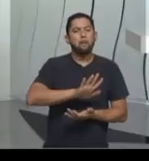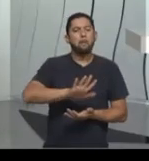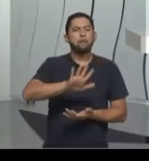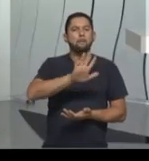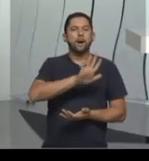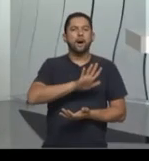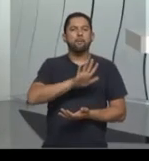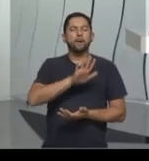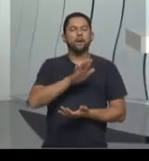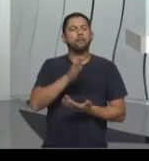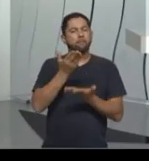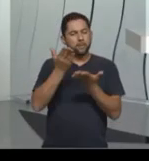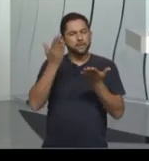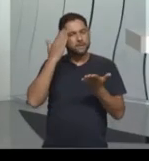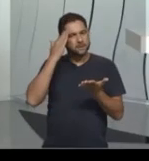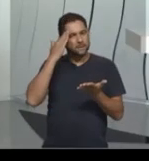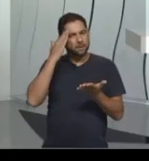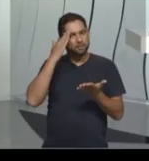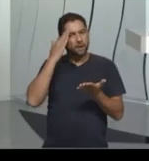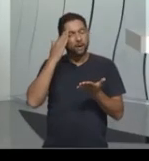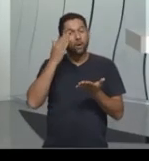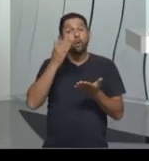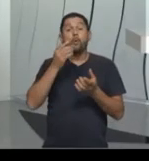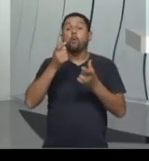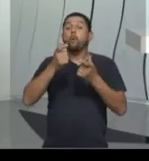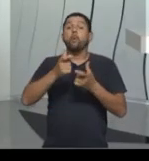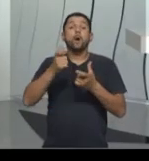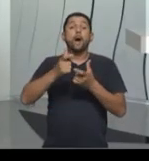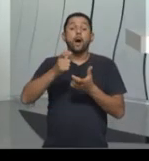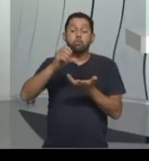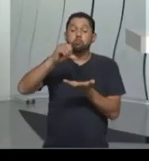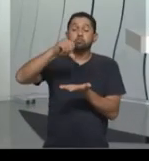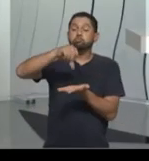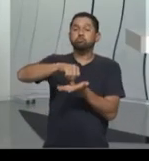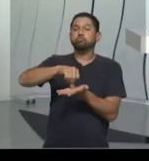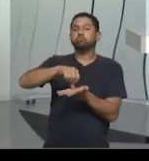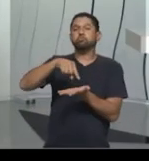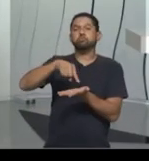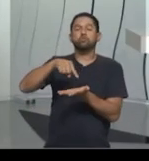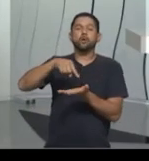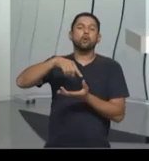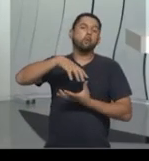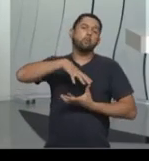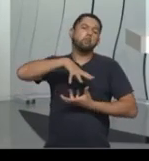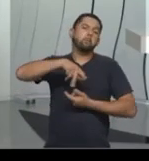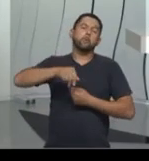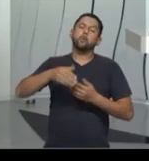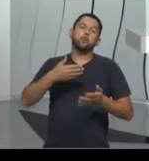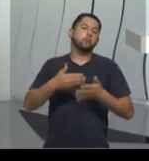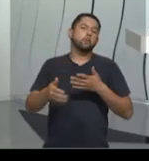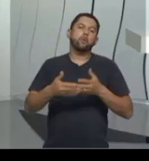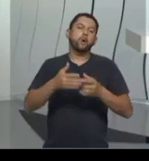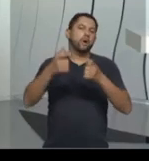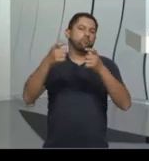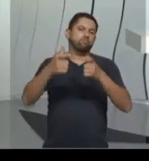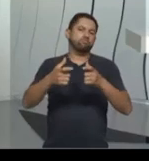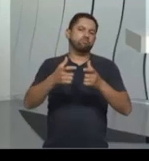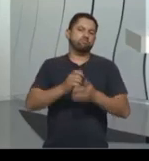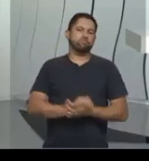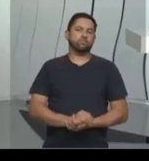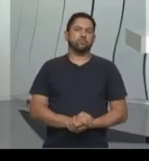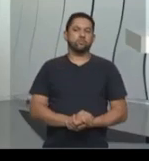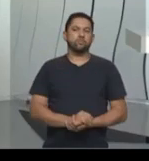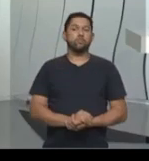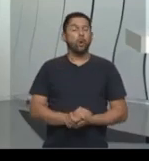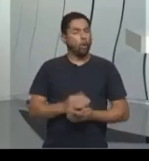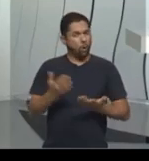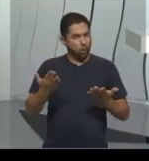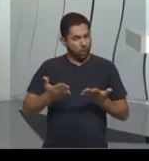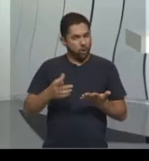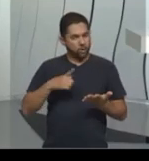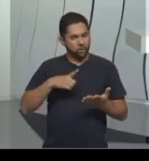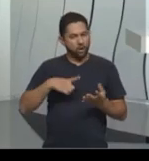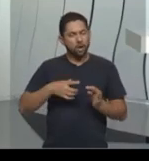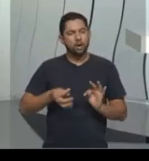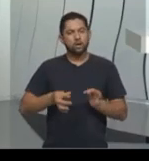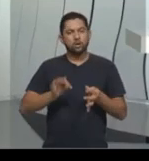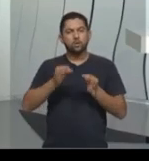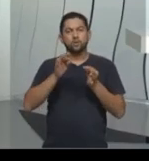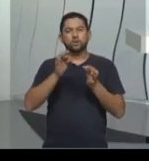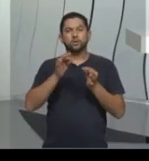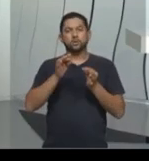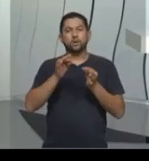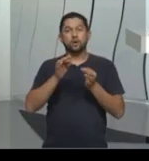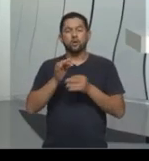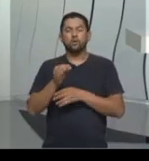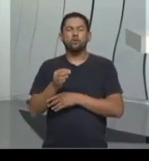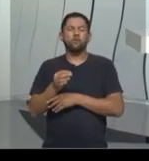você localizar um determinado ponto na superfície terrestre. Tá? Hoje a gente tem uma tecnologia avançada, né, o